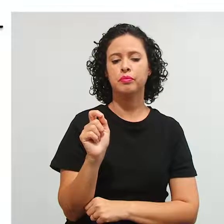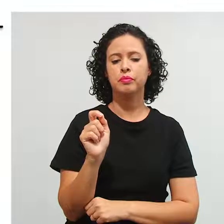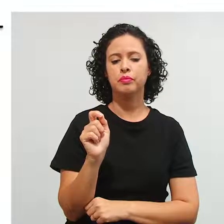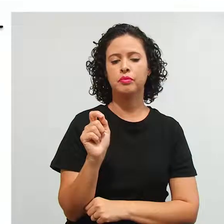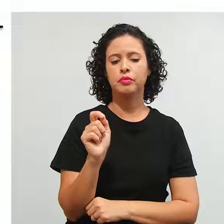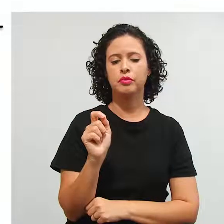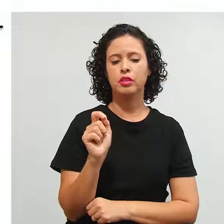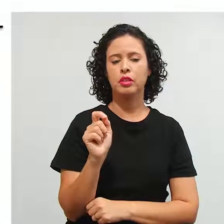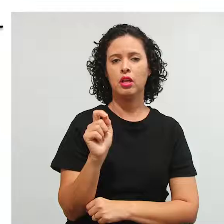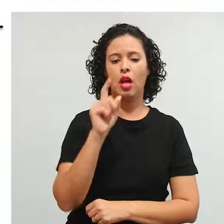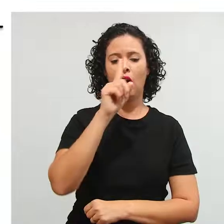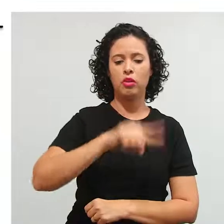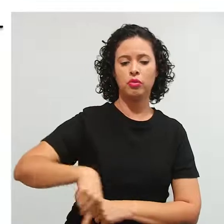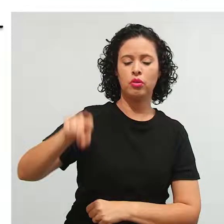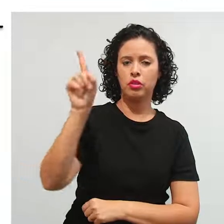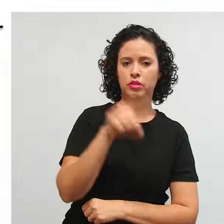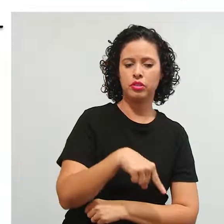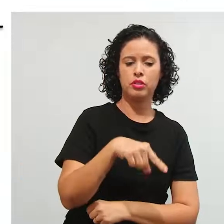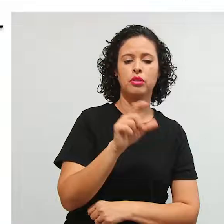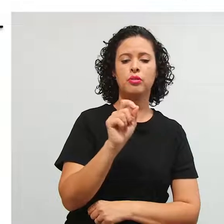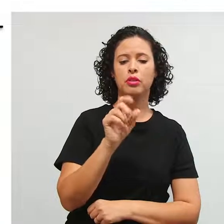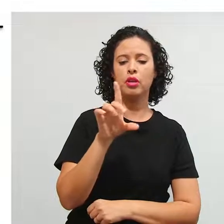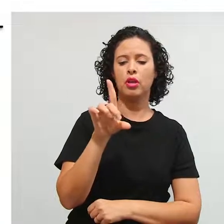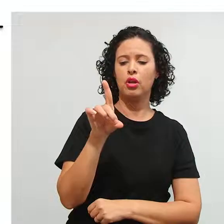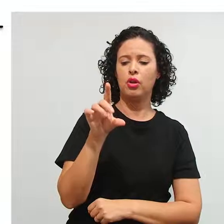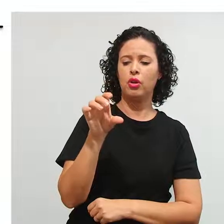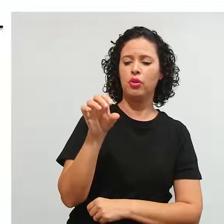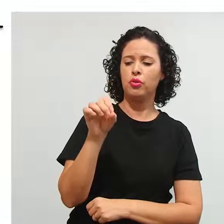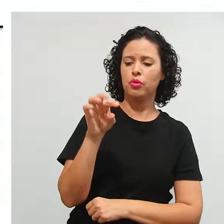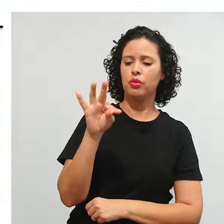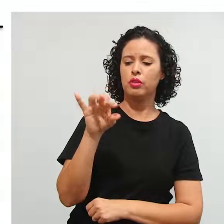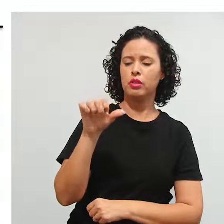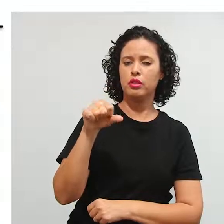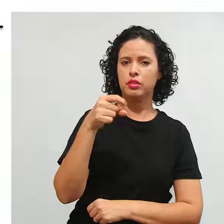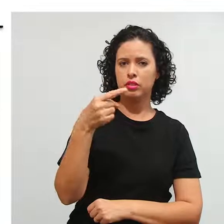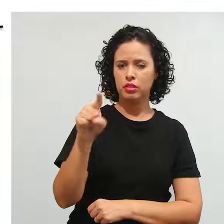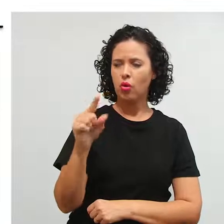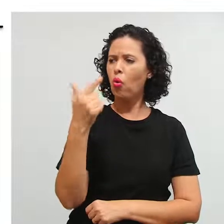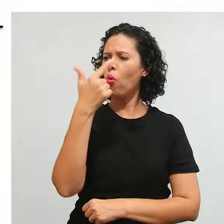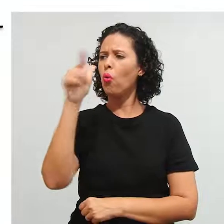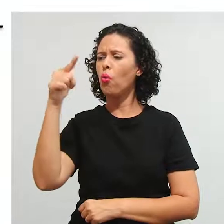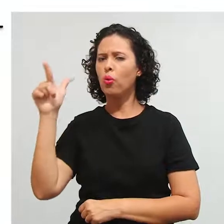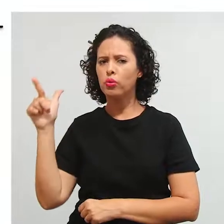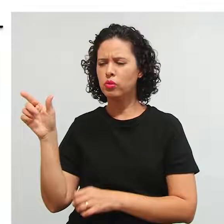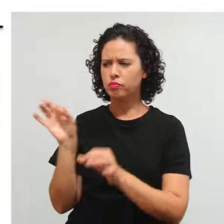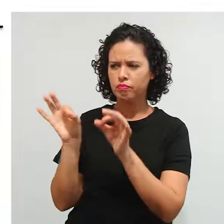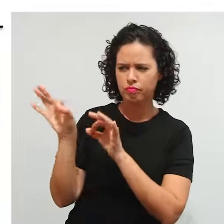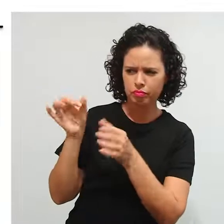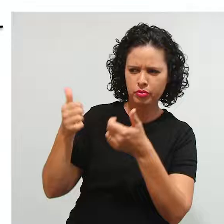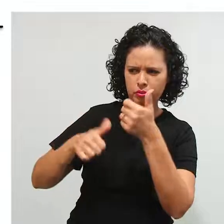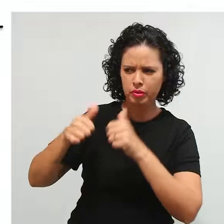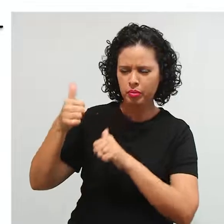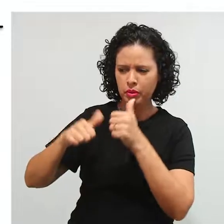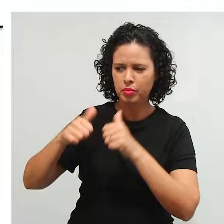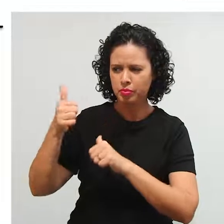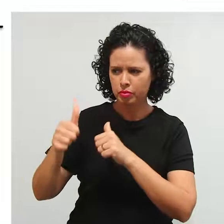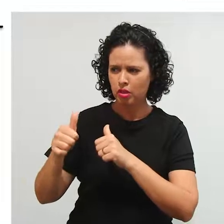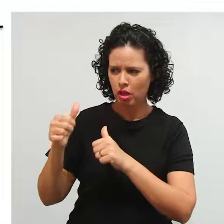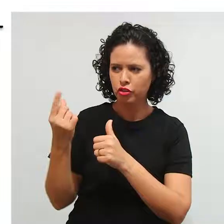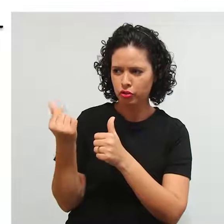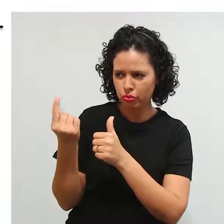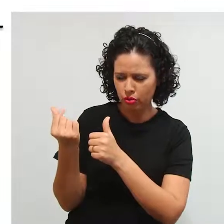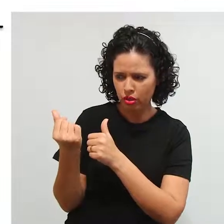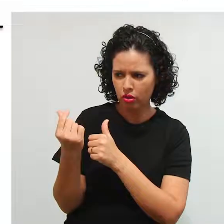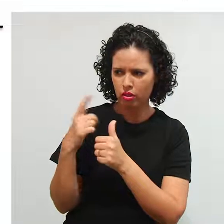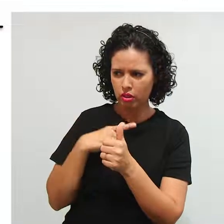de dotação. Então, eu posso anular outro elemento de despesa, que eu fiz as minhas análises e fiz